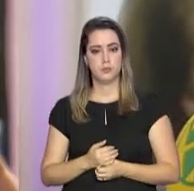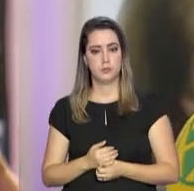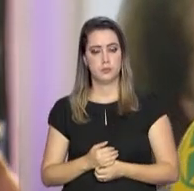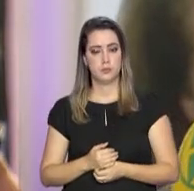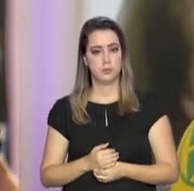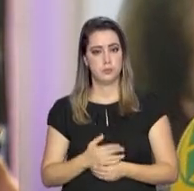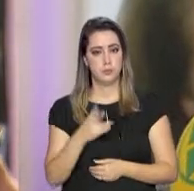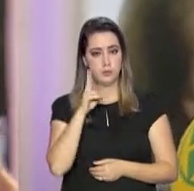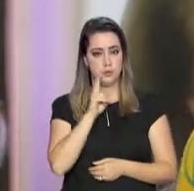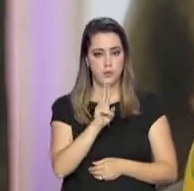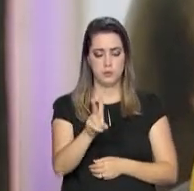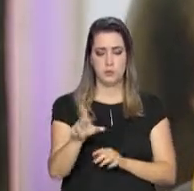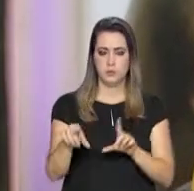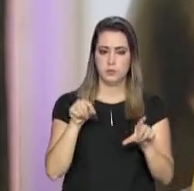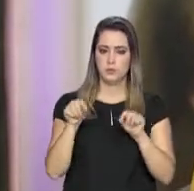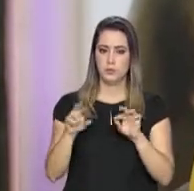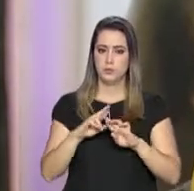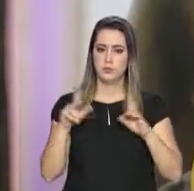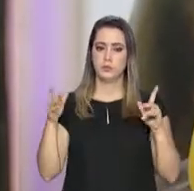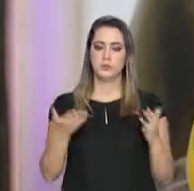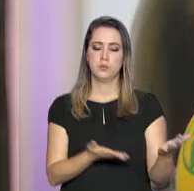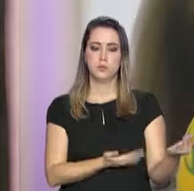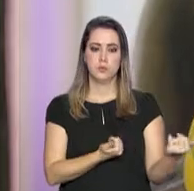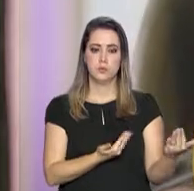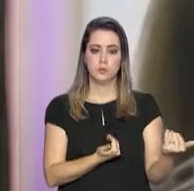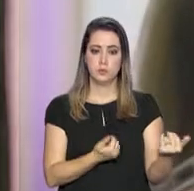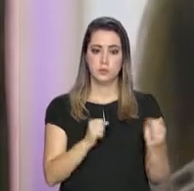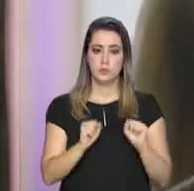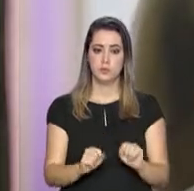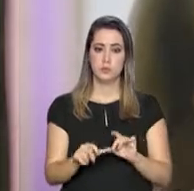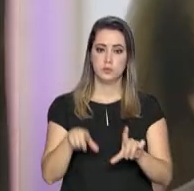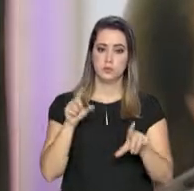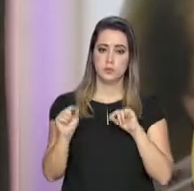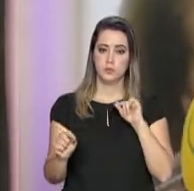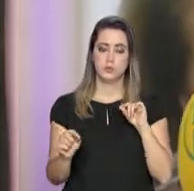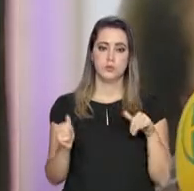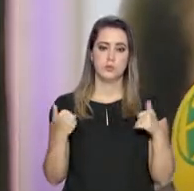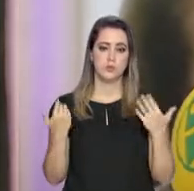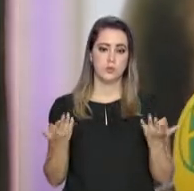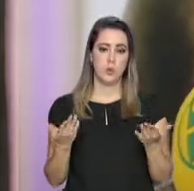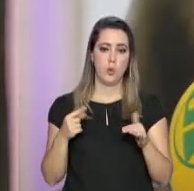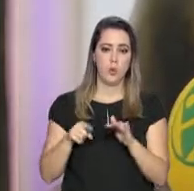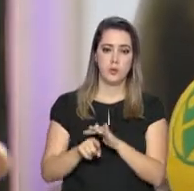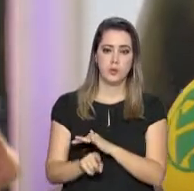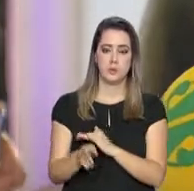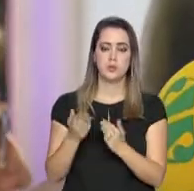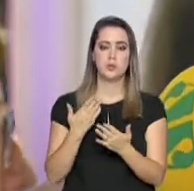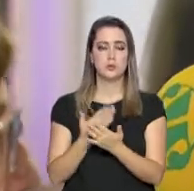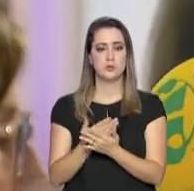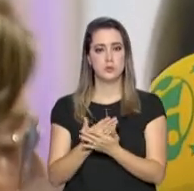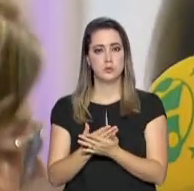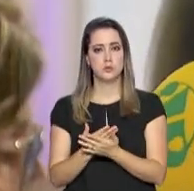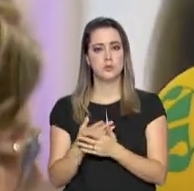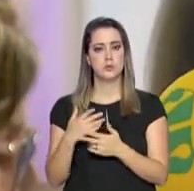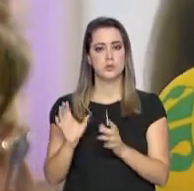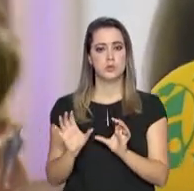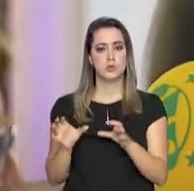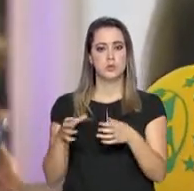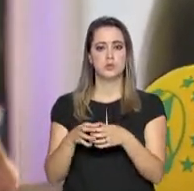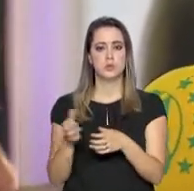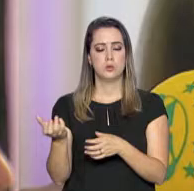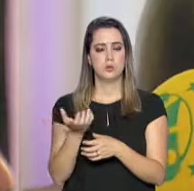a alternativa de que os jovens podem optar o aprofundar conhecimentos na área que esteja